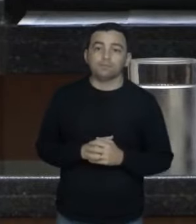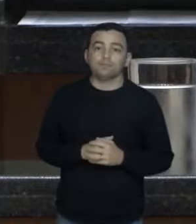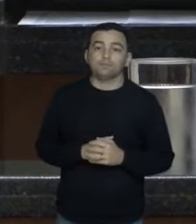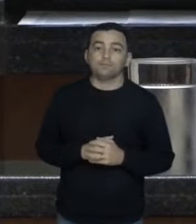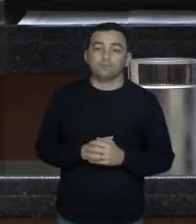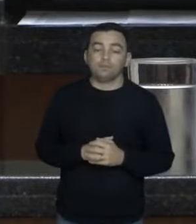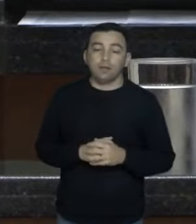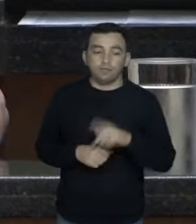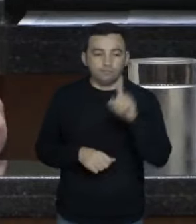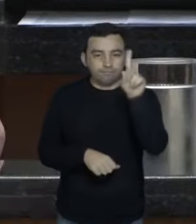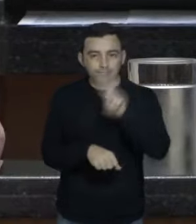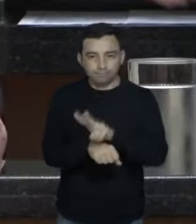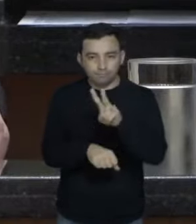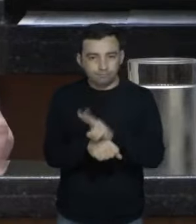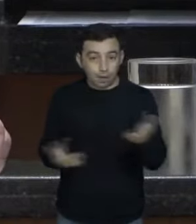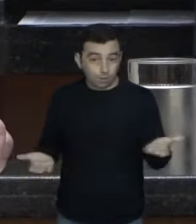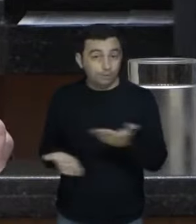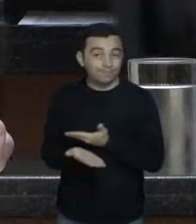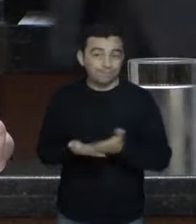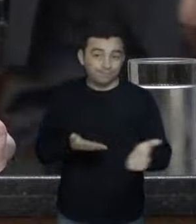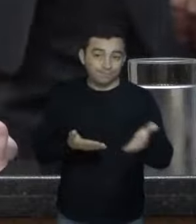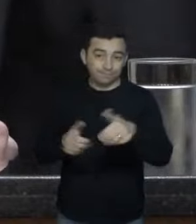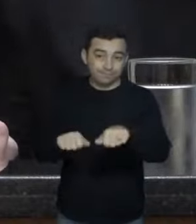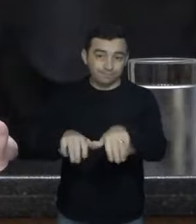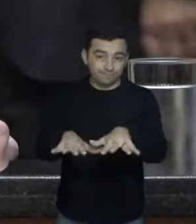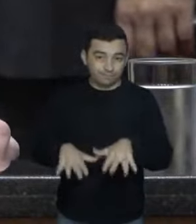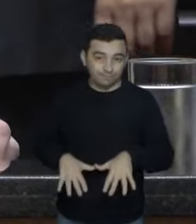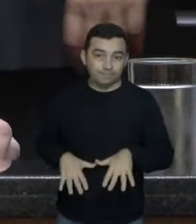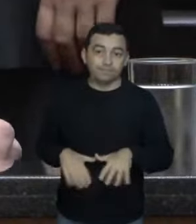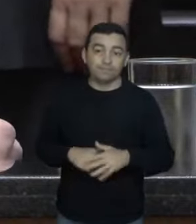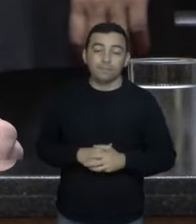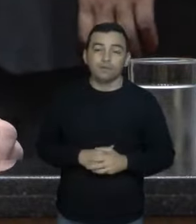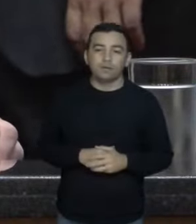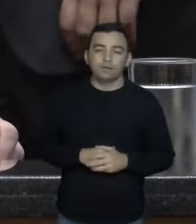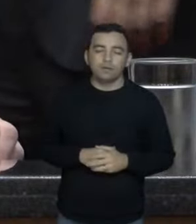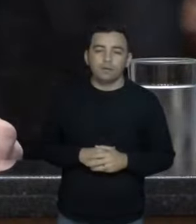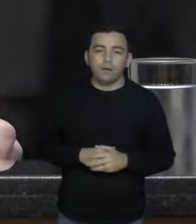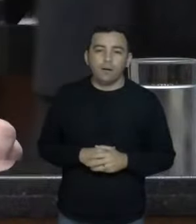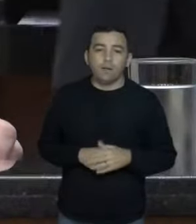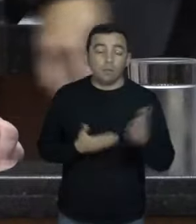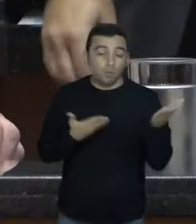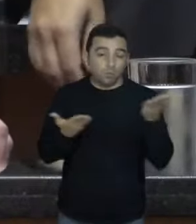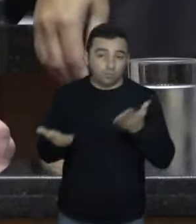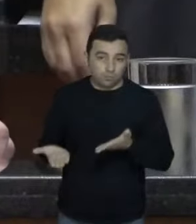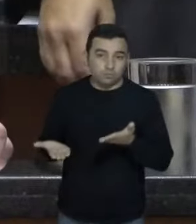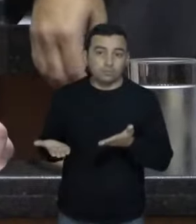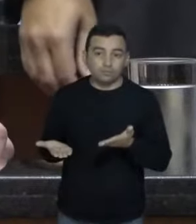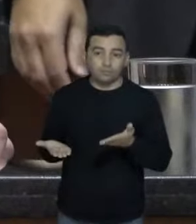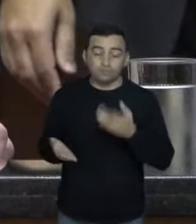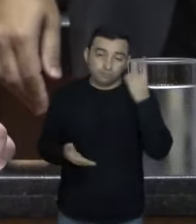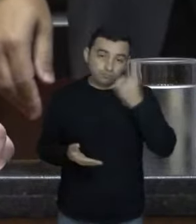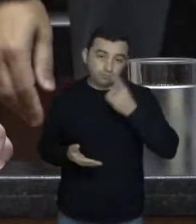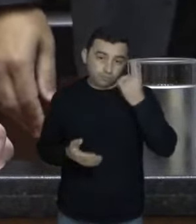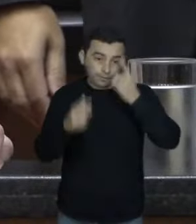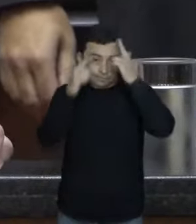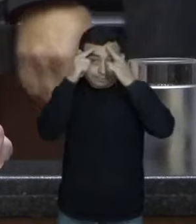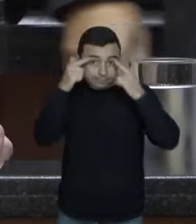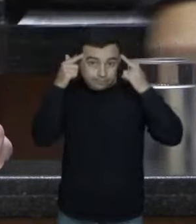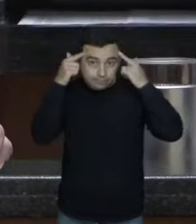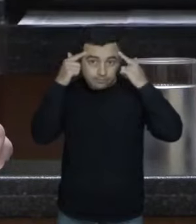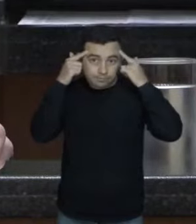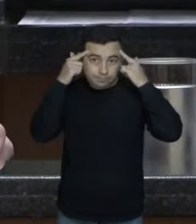sobre a proteção de Deus declaro aberta apresenta exceção e convido Deputado Nilde sareta